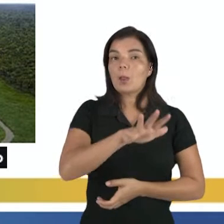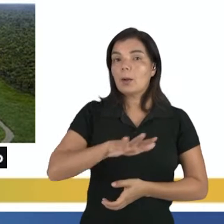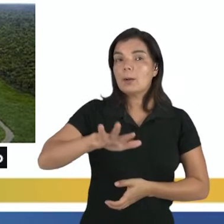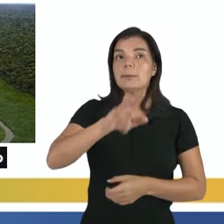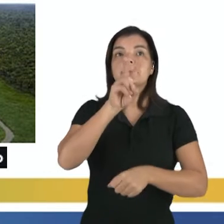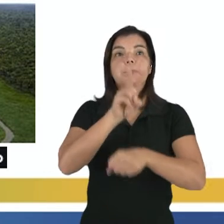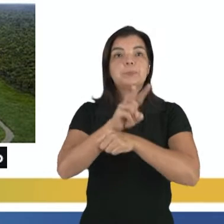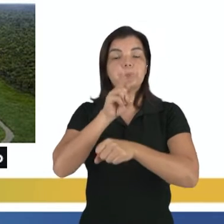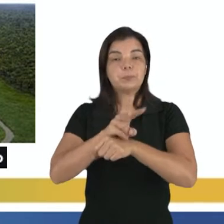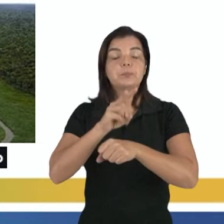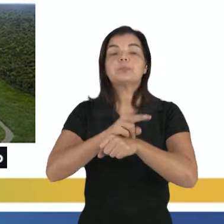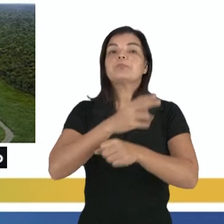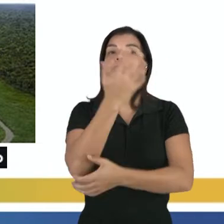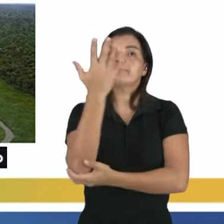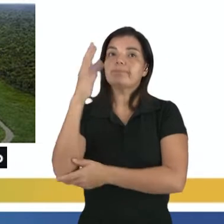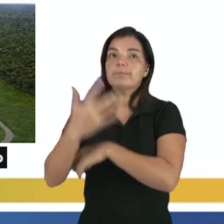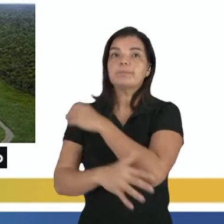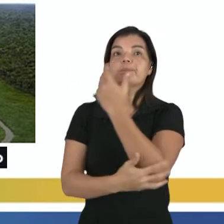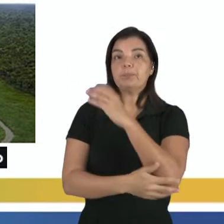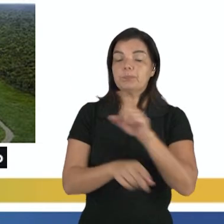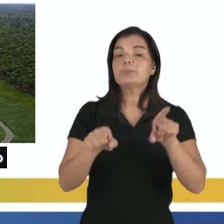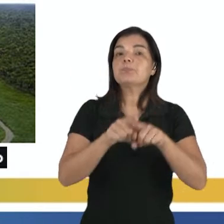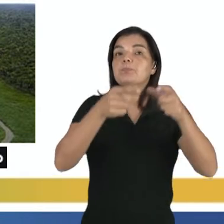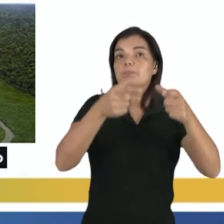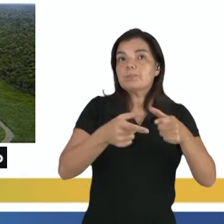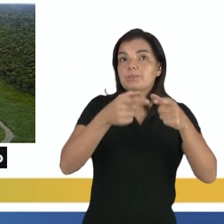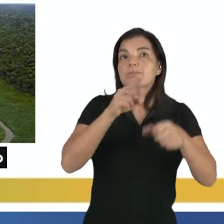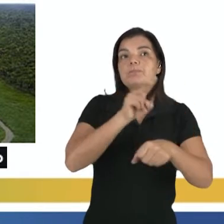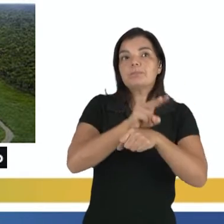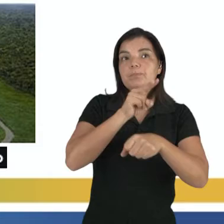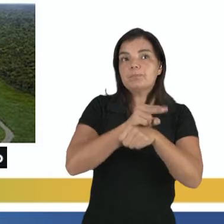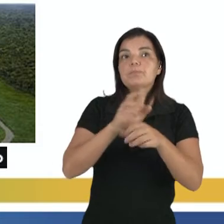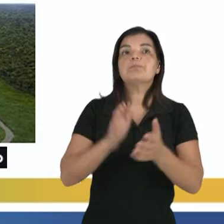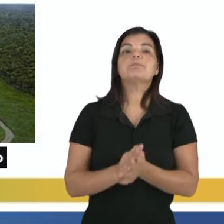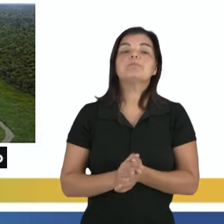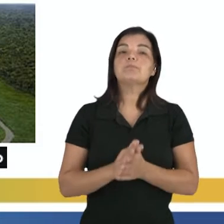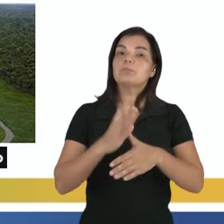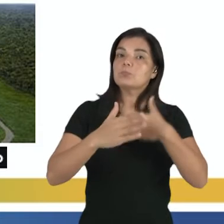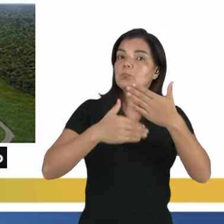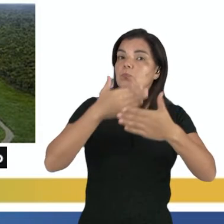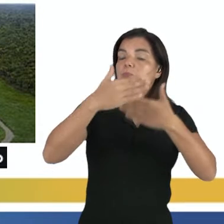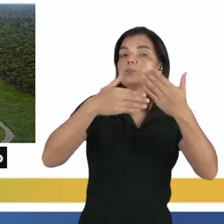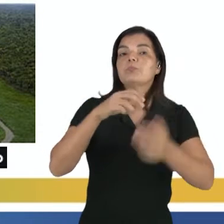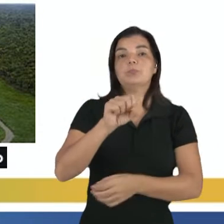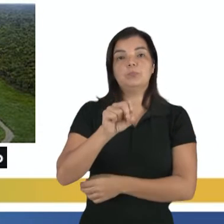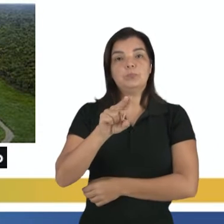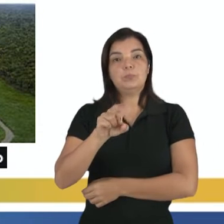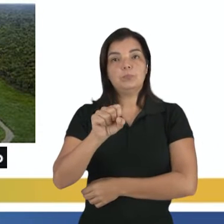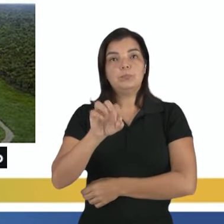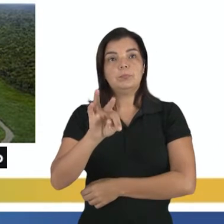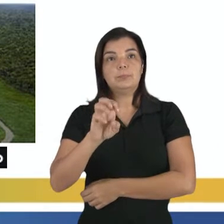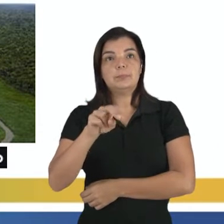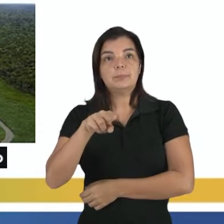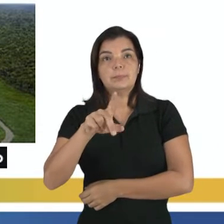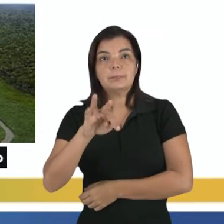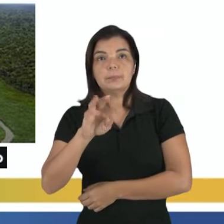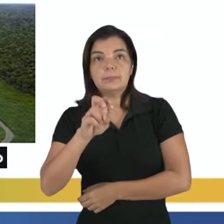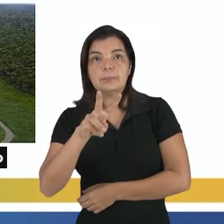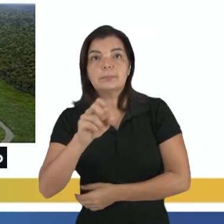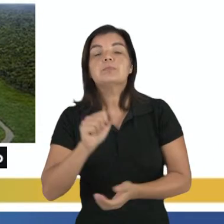ambiental. Nós temos as áreas de proteção ambiental, que são unidades de conservação destinadas ao desenvolvimento